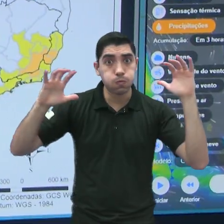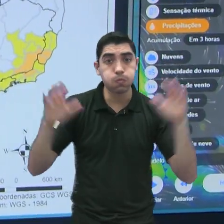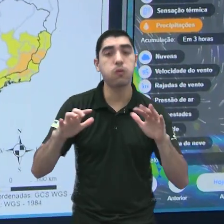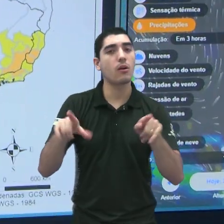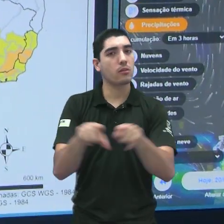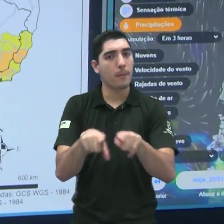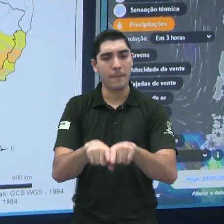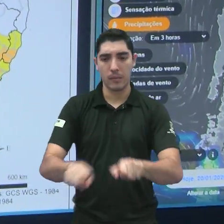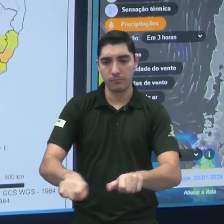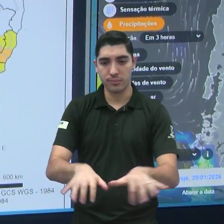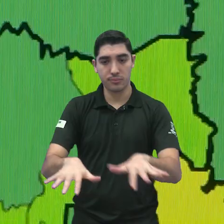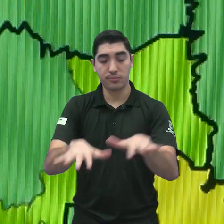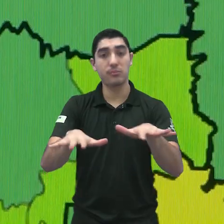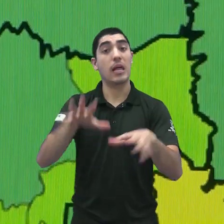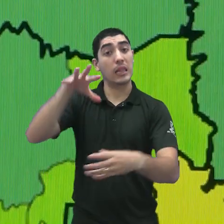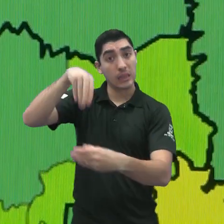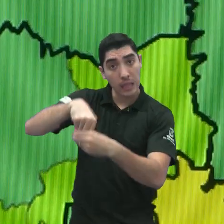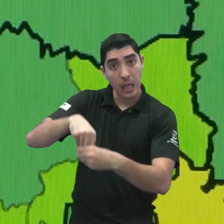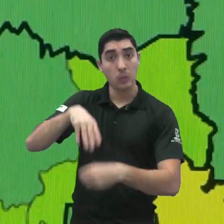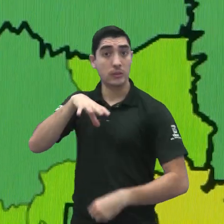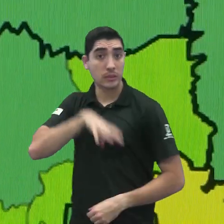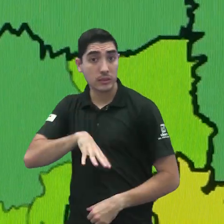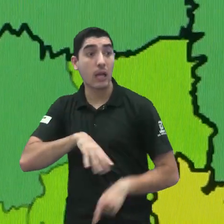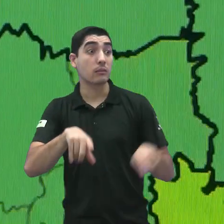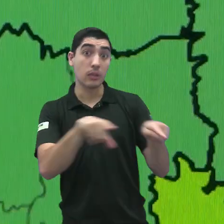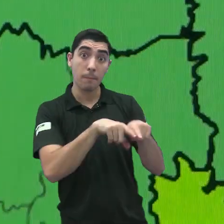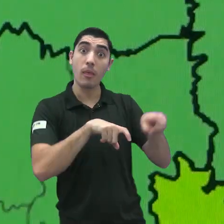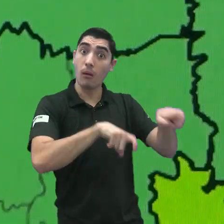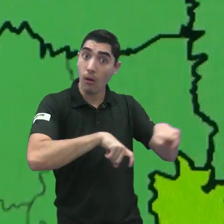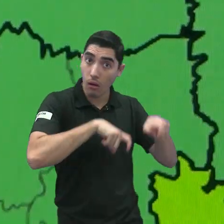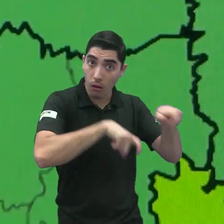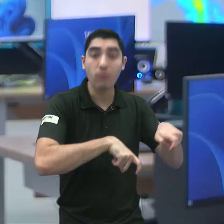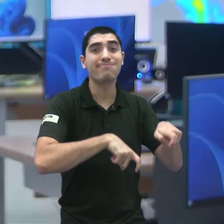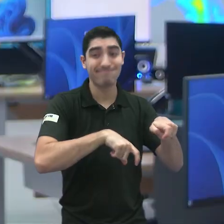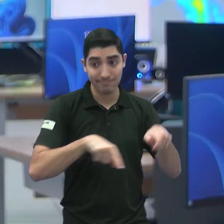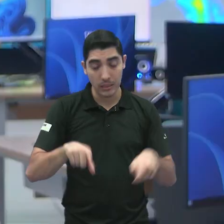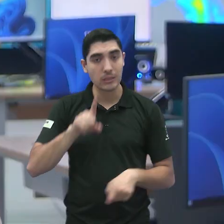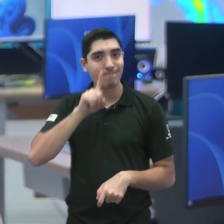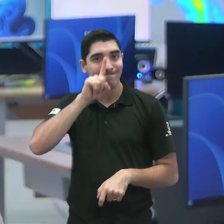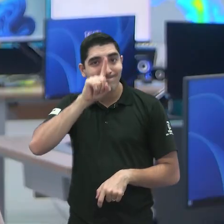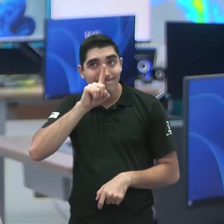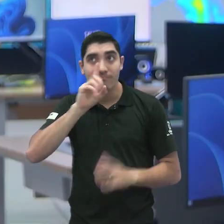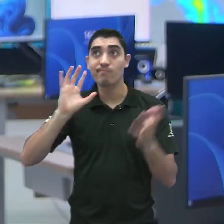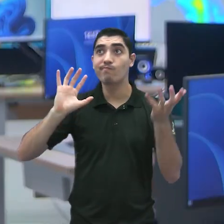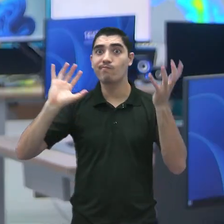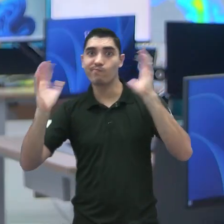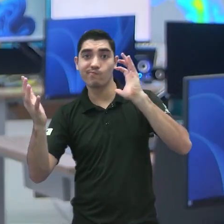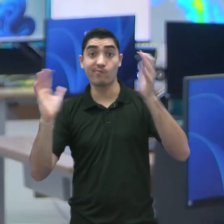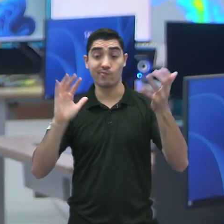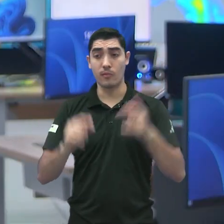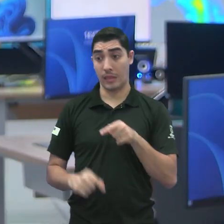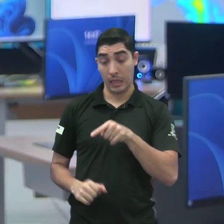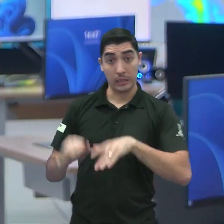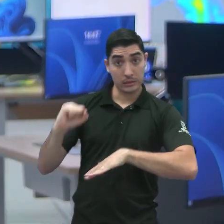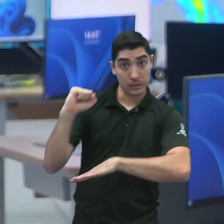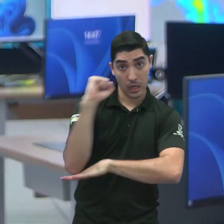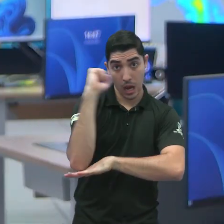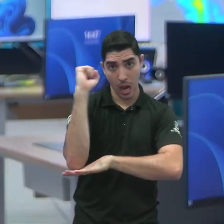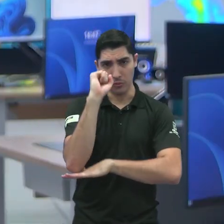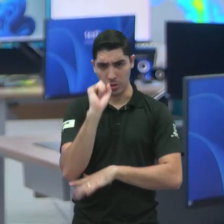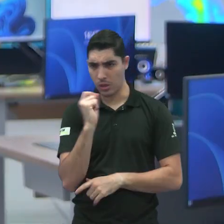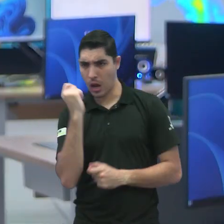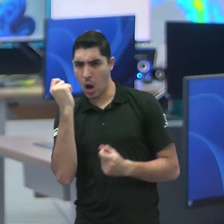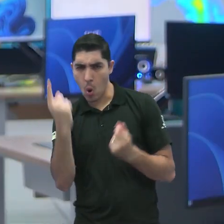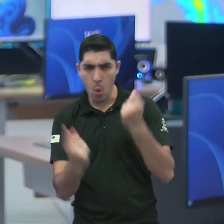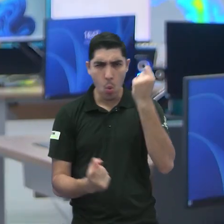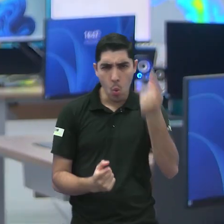áreas urbanas e rurais têm mostrado um perigoso efeito climático. Esses eventos extremos não são isolados